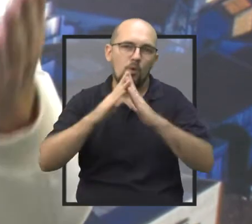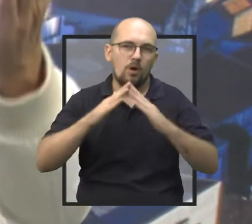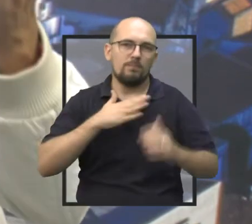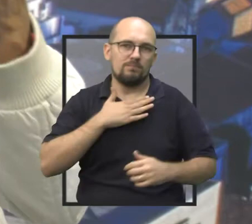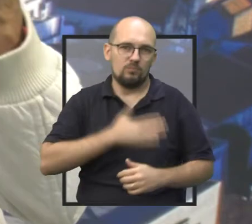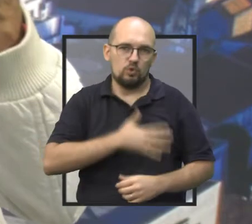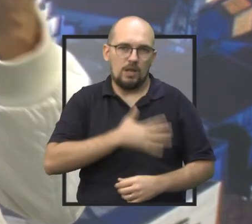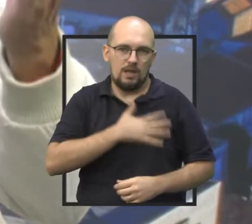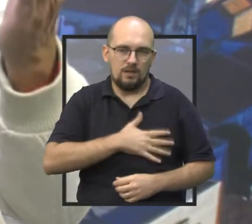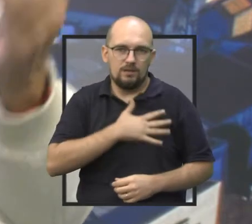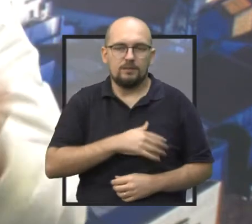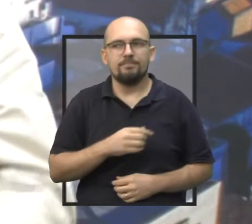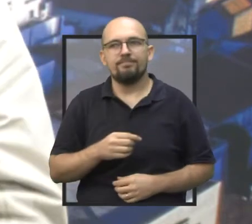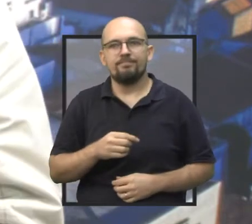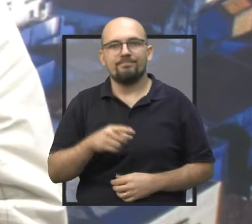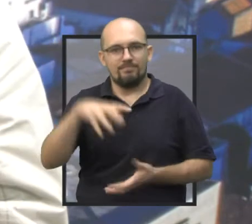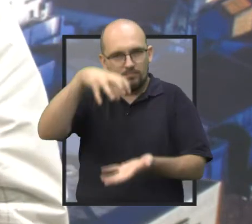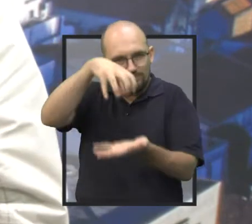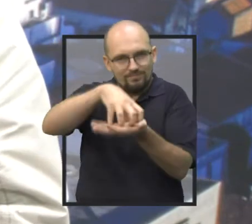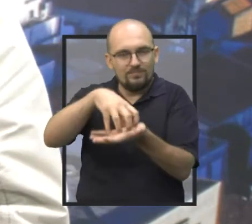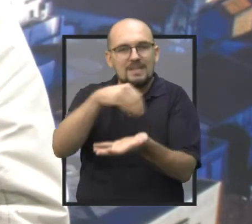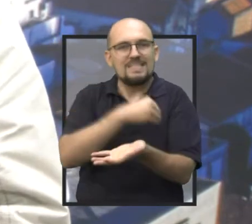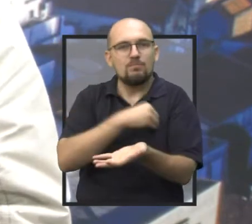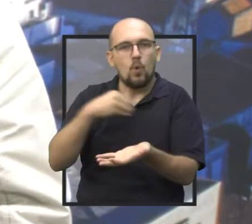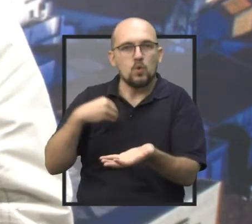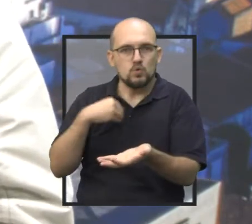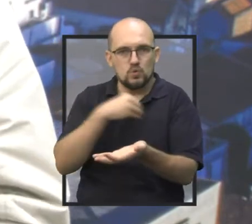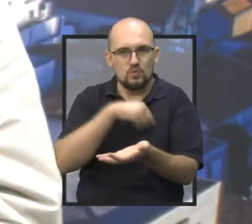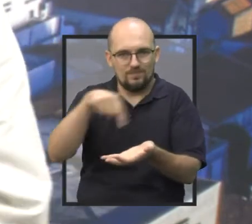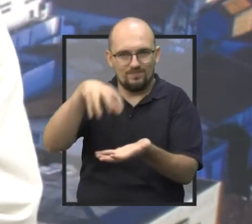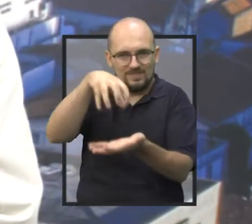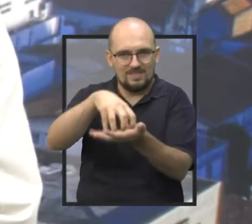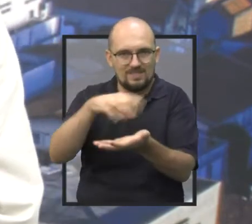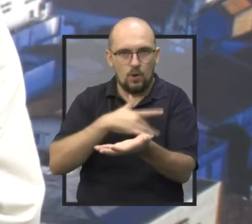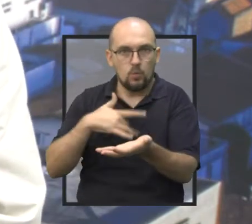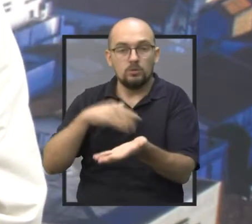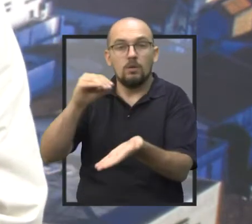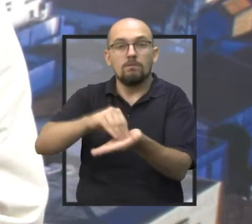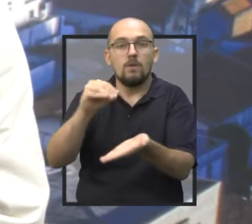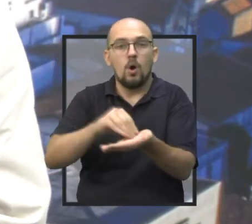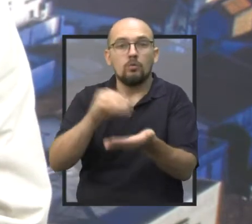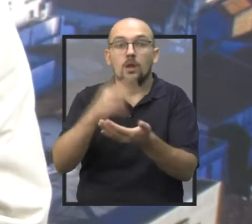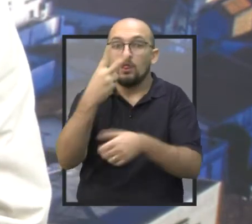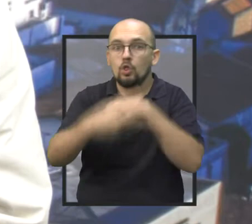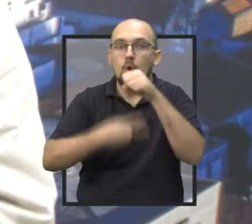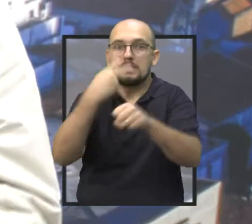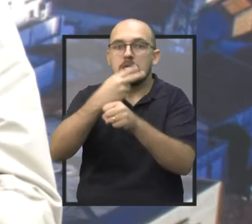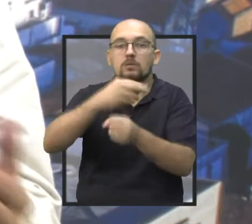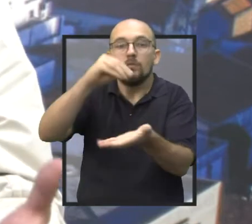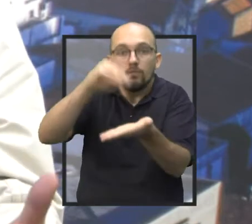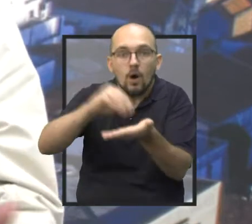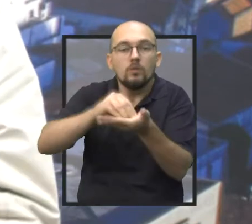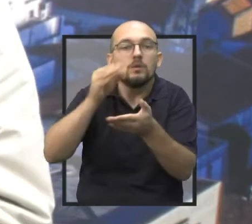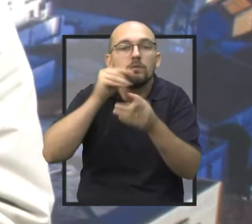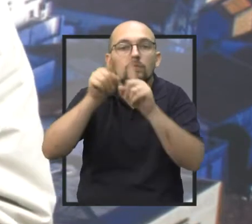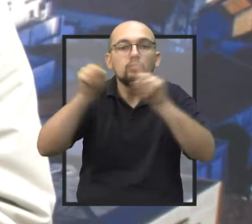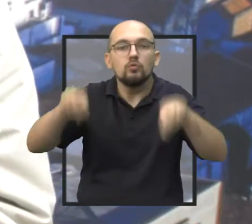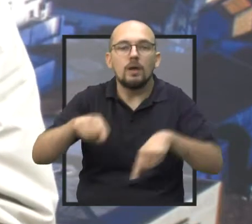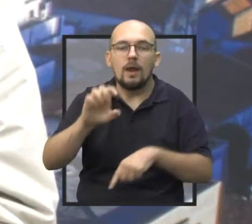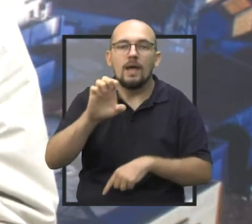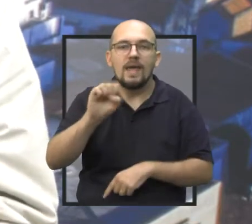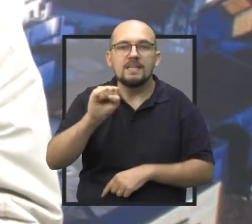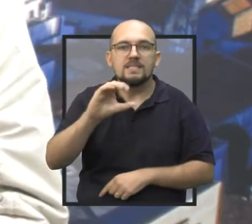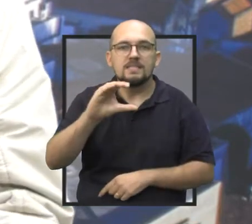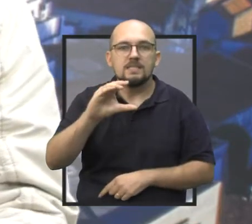escriturário, o postinho de saúde do Pouso Alegre há 2 anos está com falta de escriturário. Há 2 anos, a enfermeira do local vem